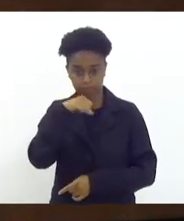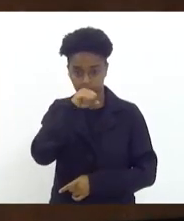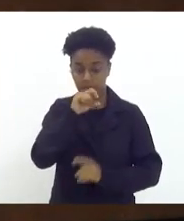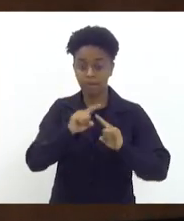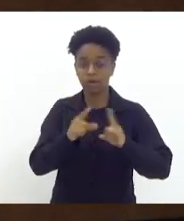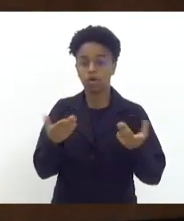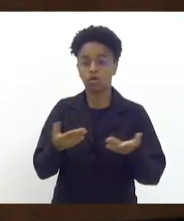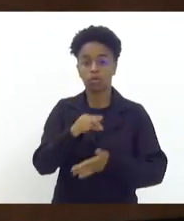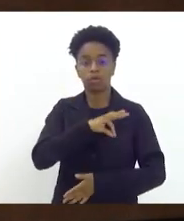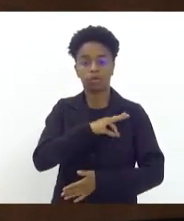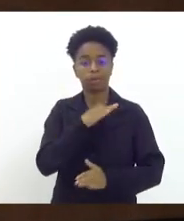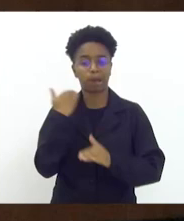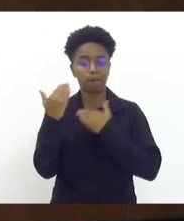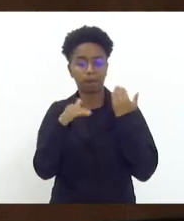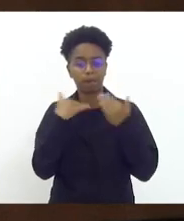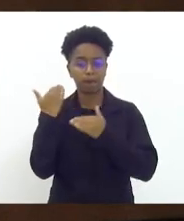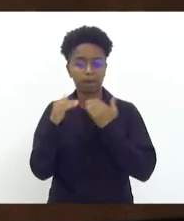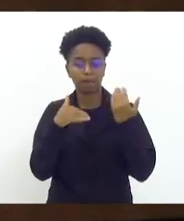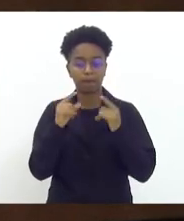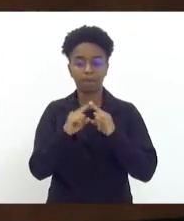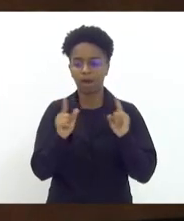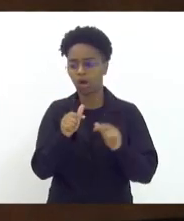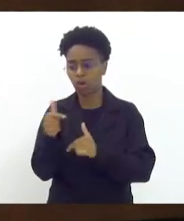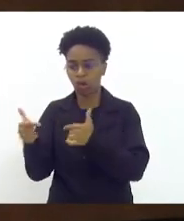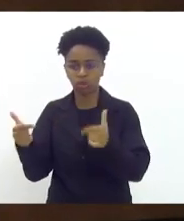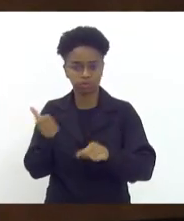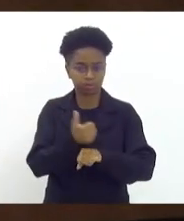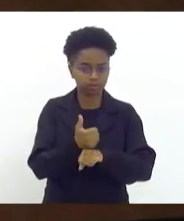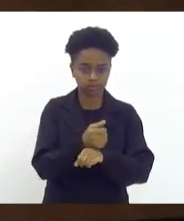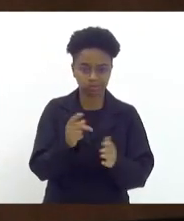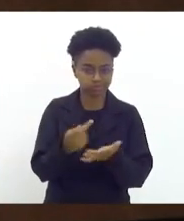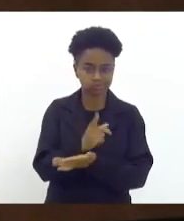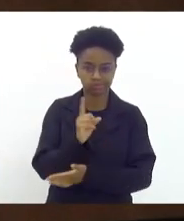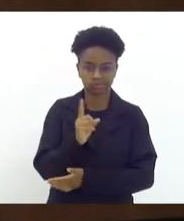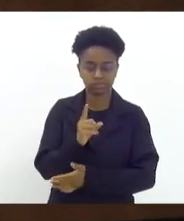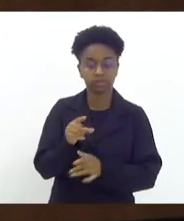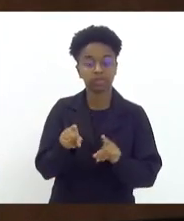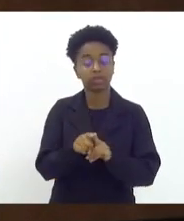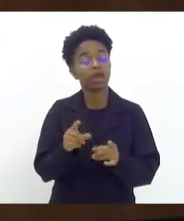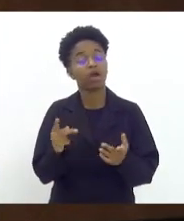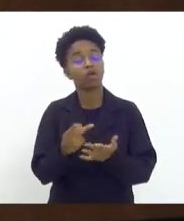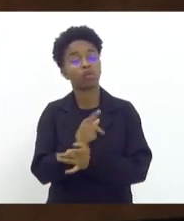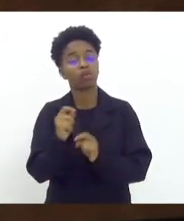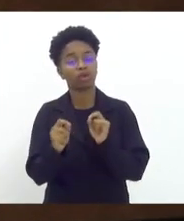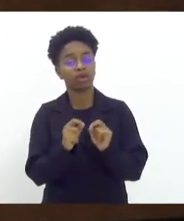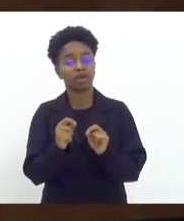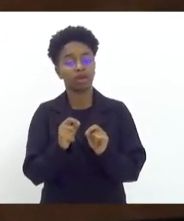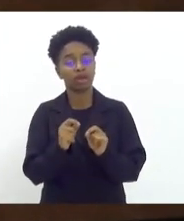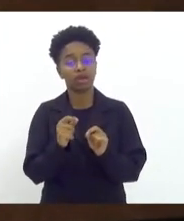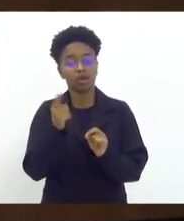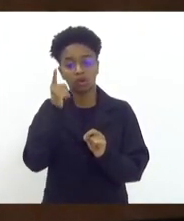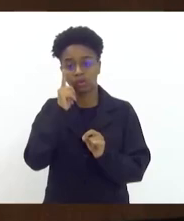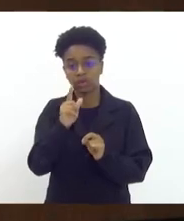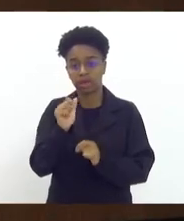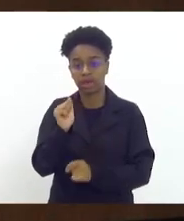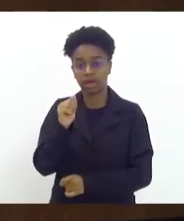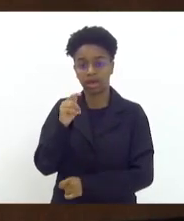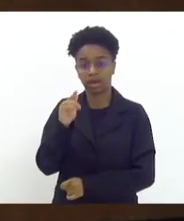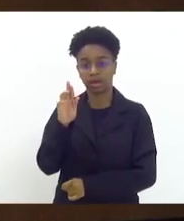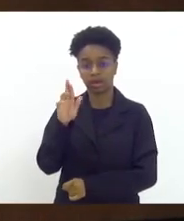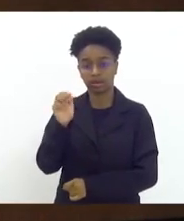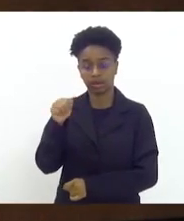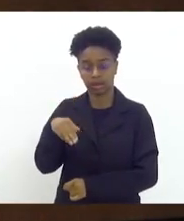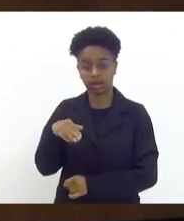acontece e aconteceu um fato que elas ganharam agran posteriormente